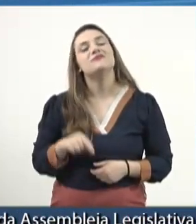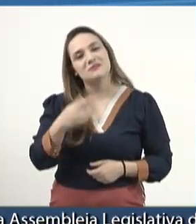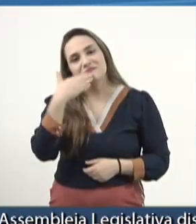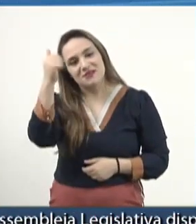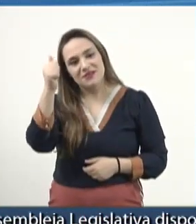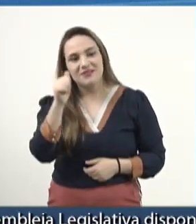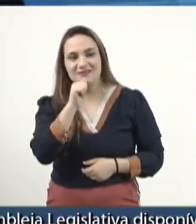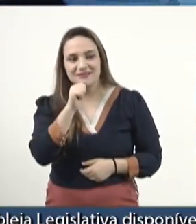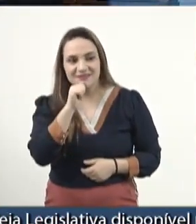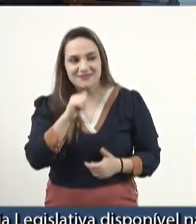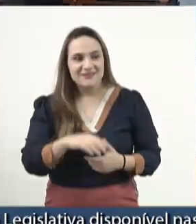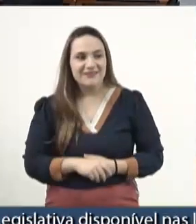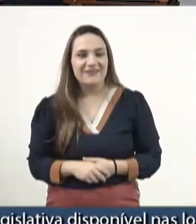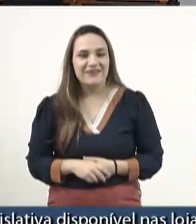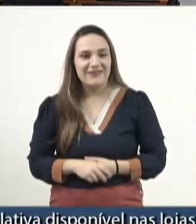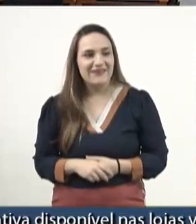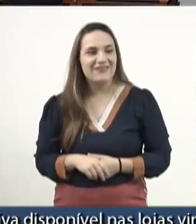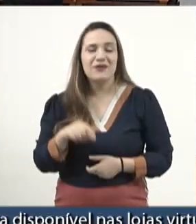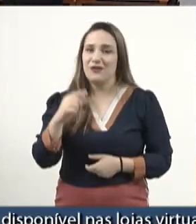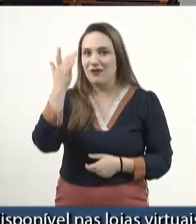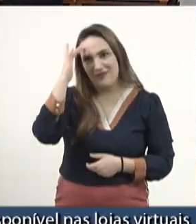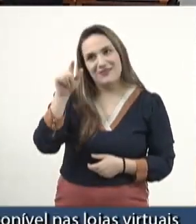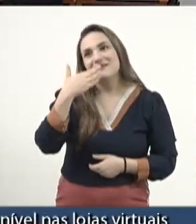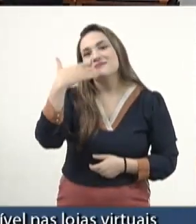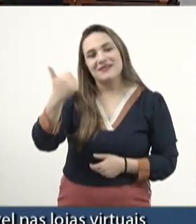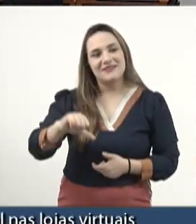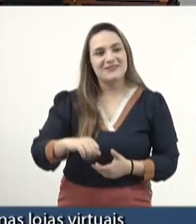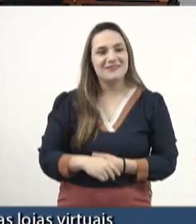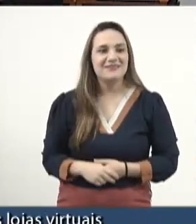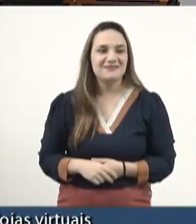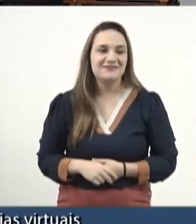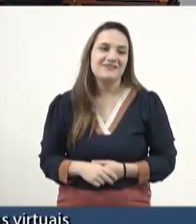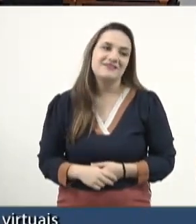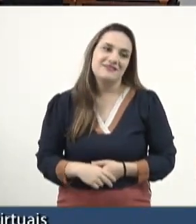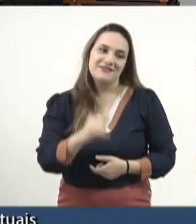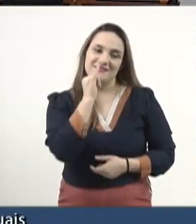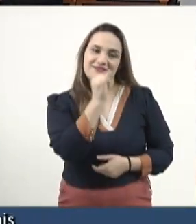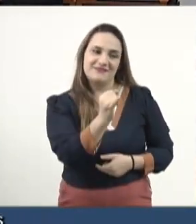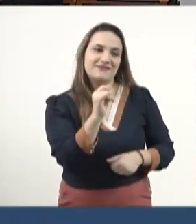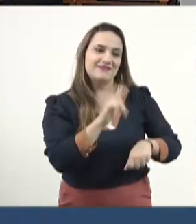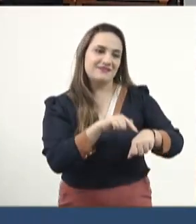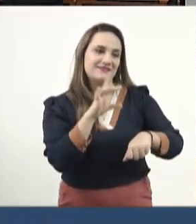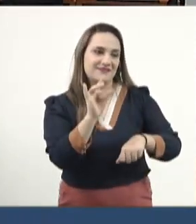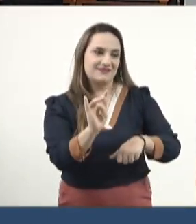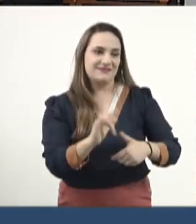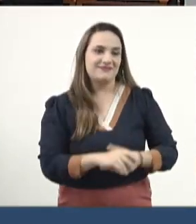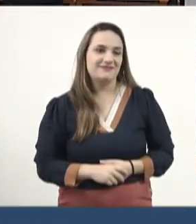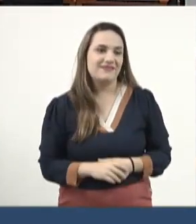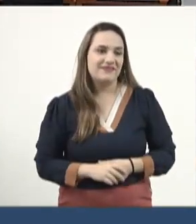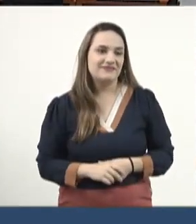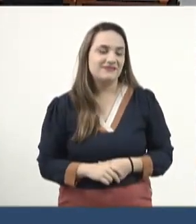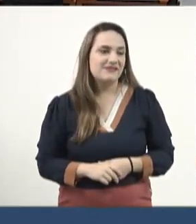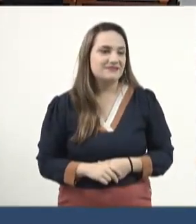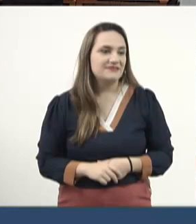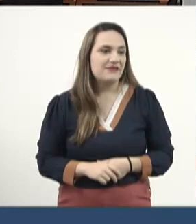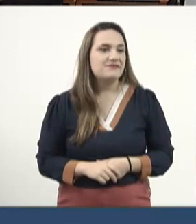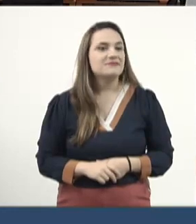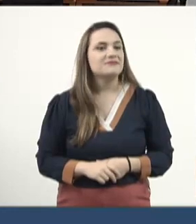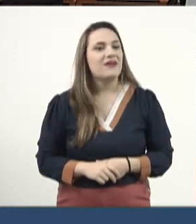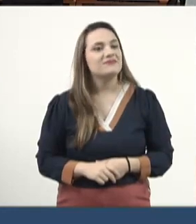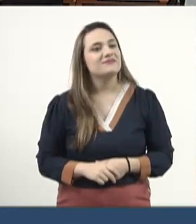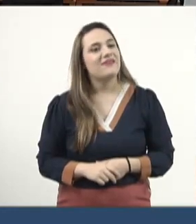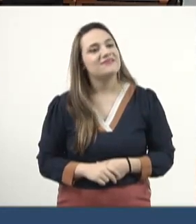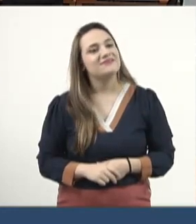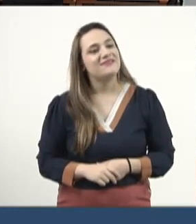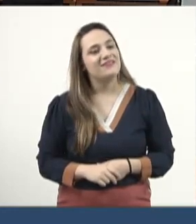bastante. E Vossa Excelência acho que está piorando, porque... Deputado Pedro Kemp, só para dizer que o tempo... Para concluir, deputado. Vou concluir.